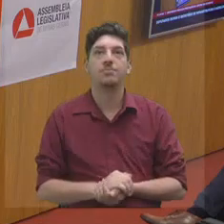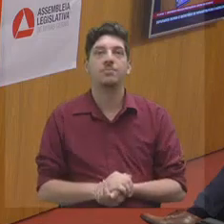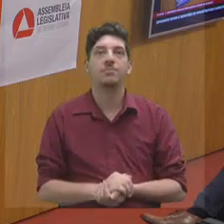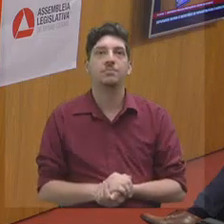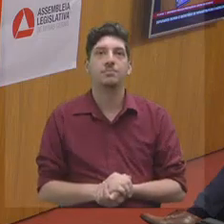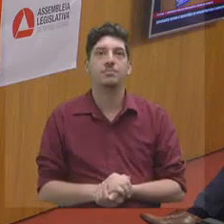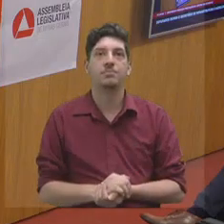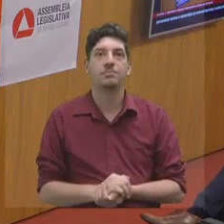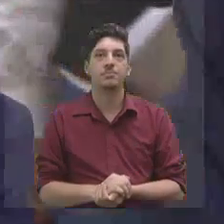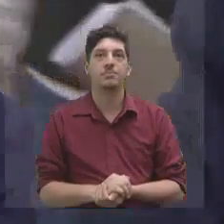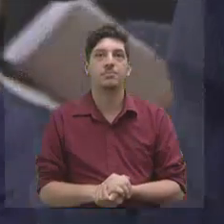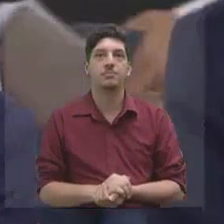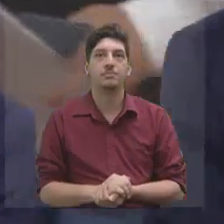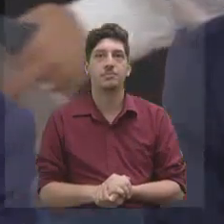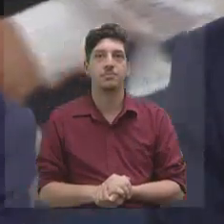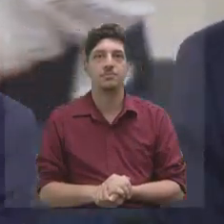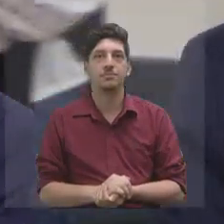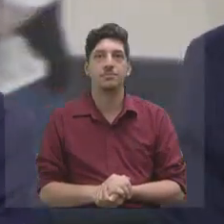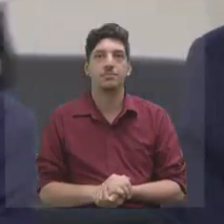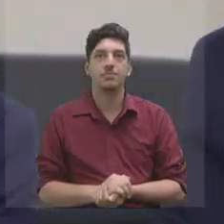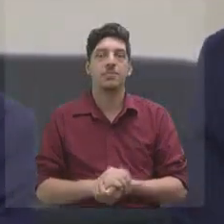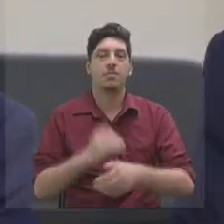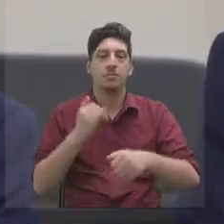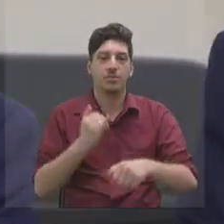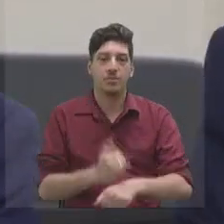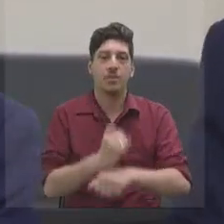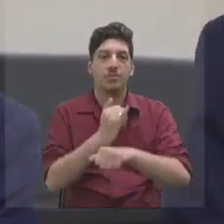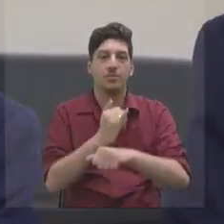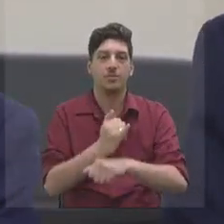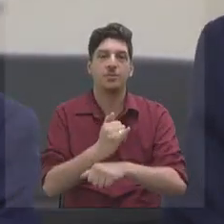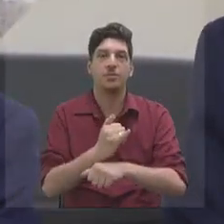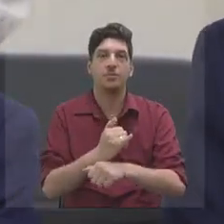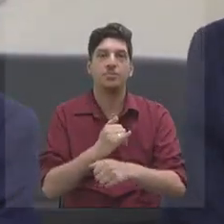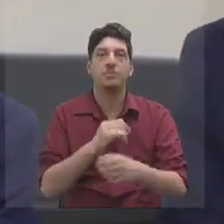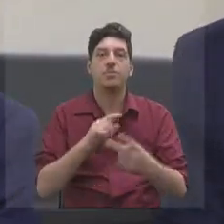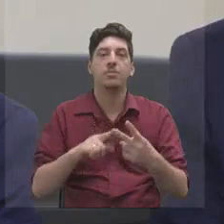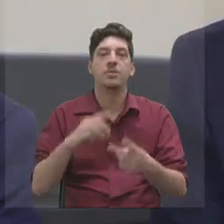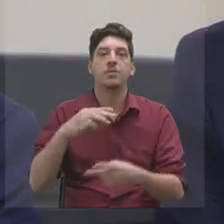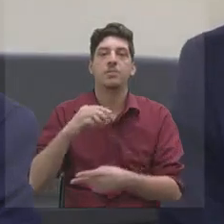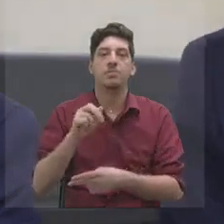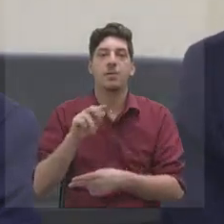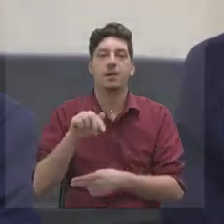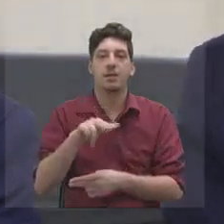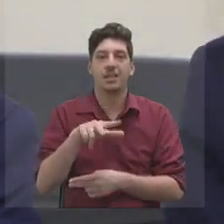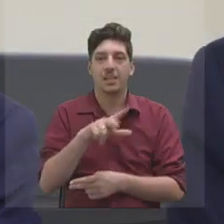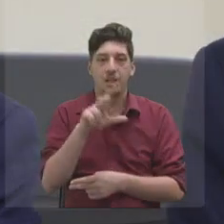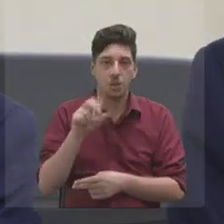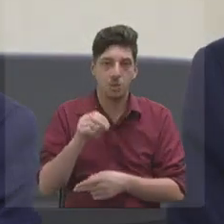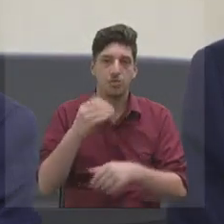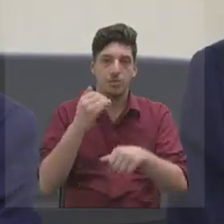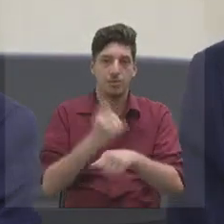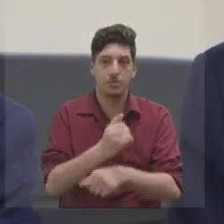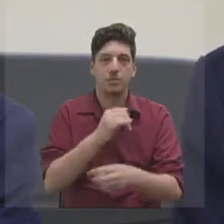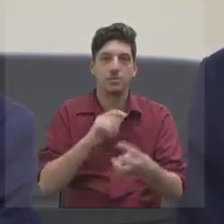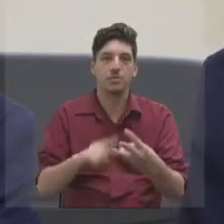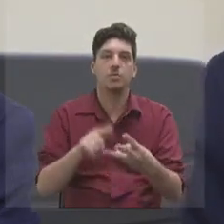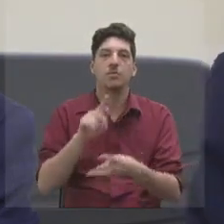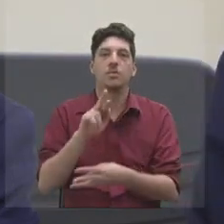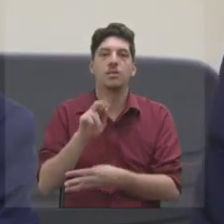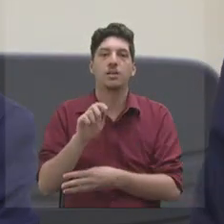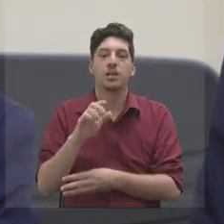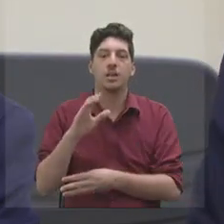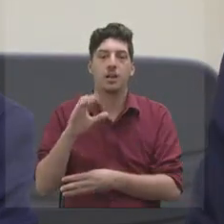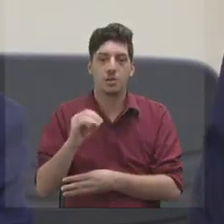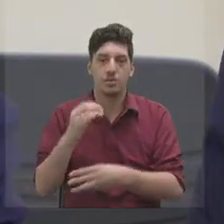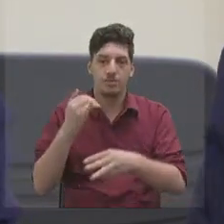na sua ausência Deputado Marquinhos também ausente o grego também é vamos para o presente que